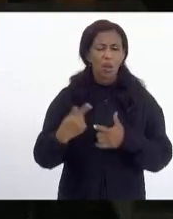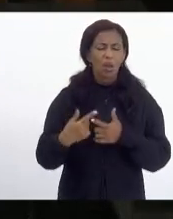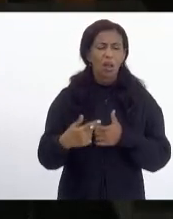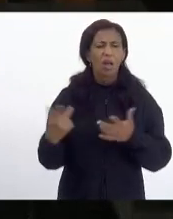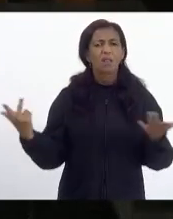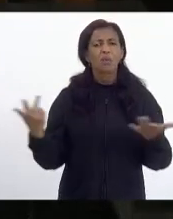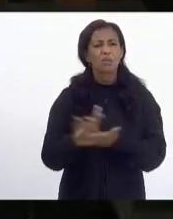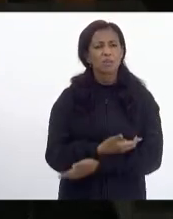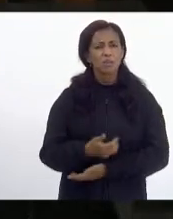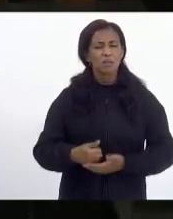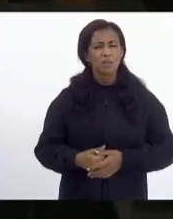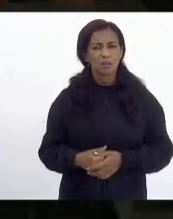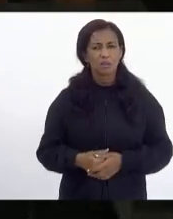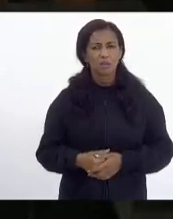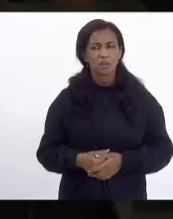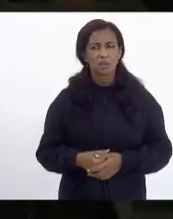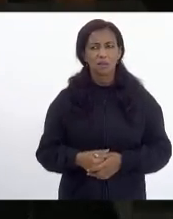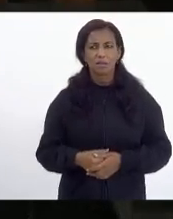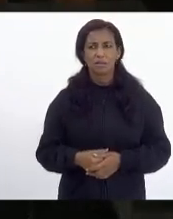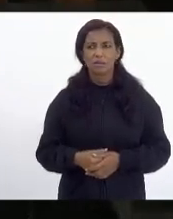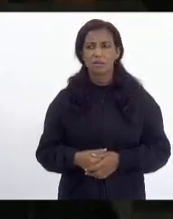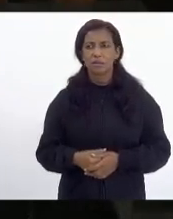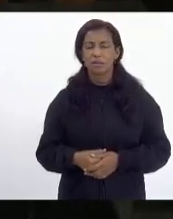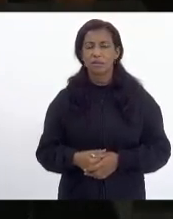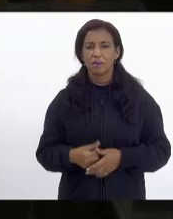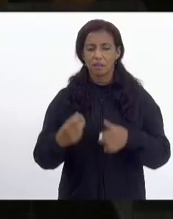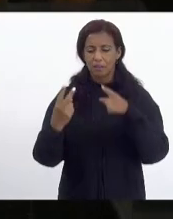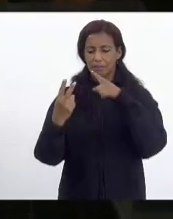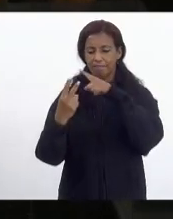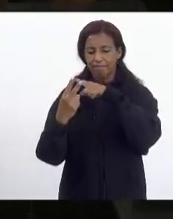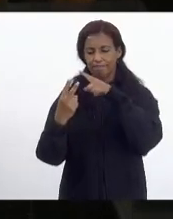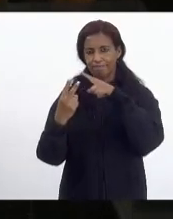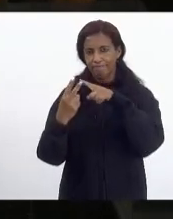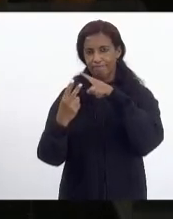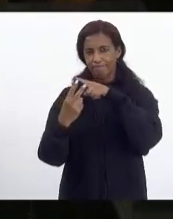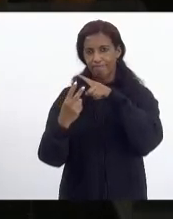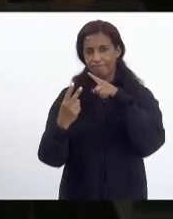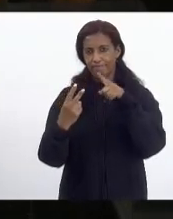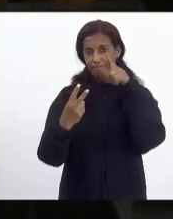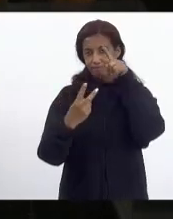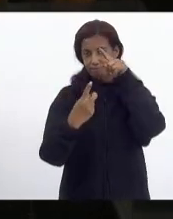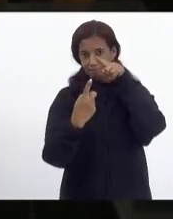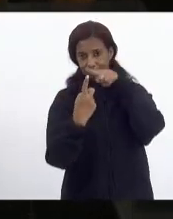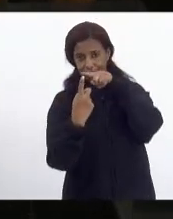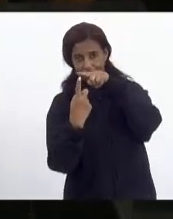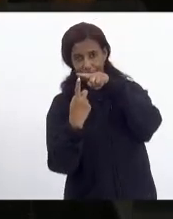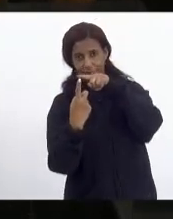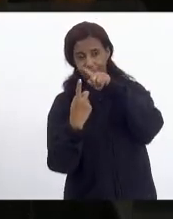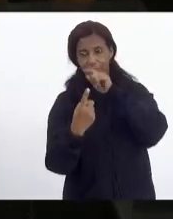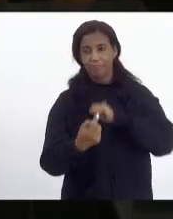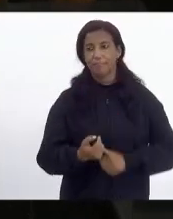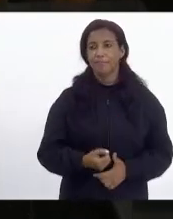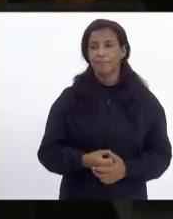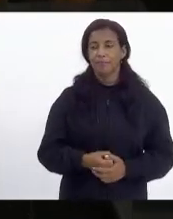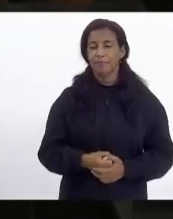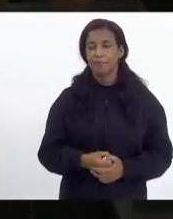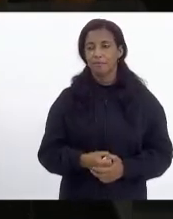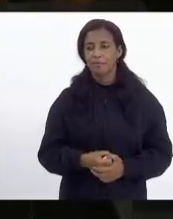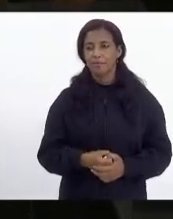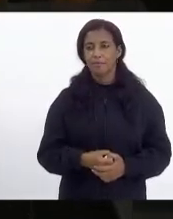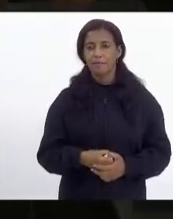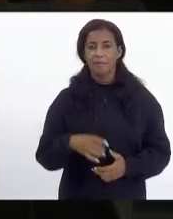que está acontecendo há duas hipóteses A primeira e